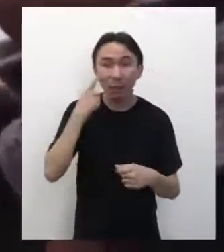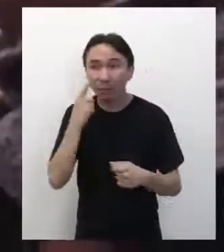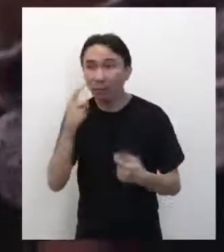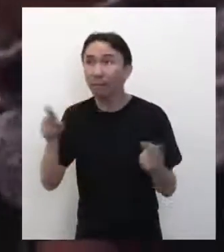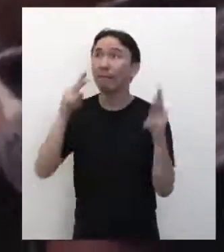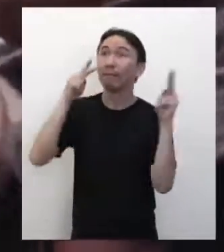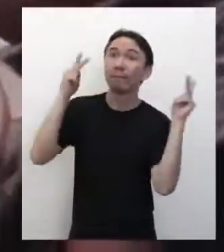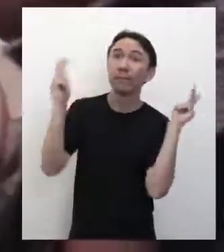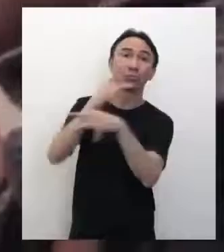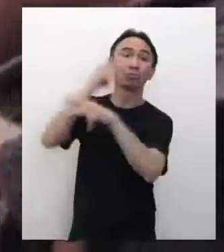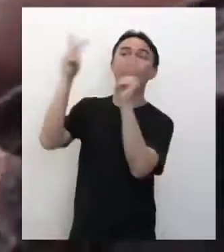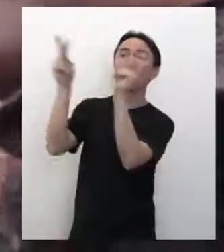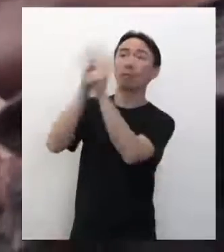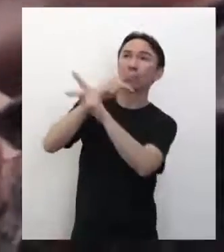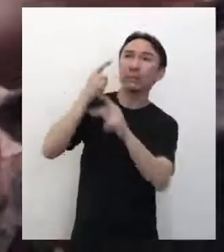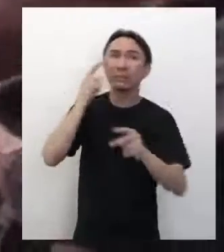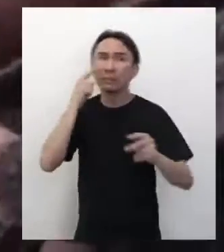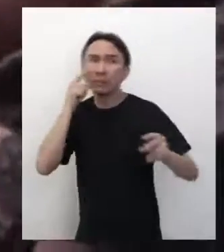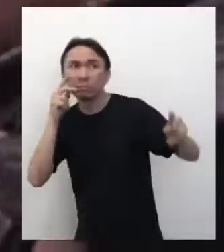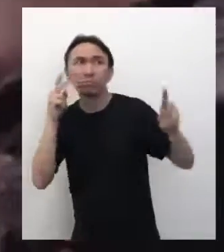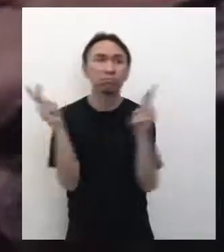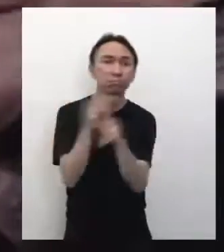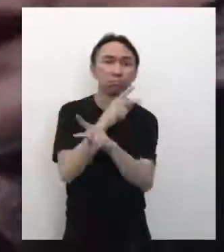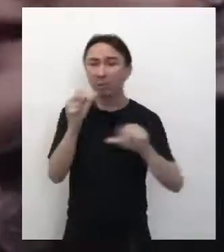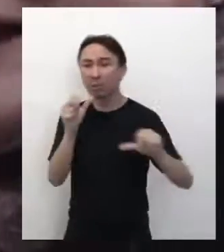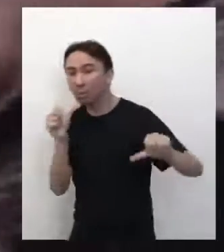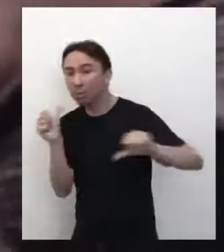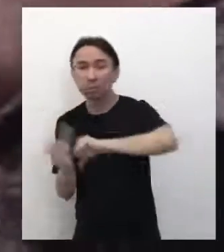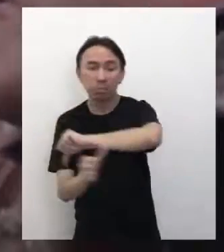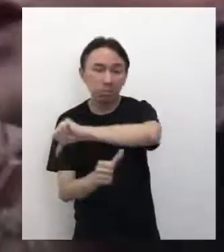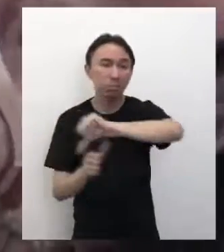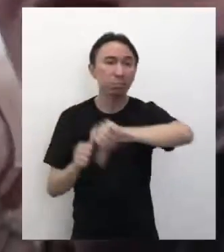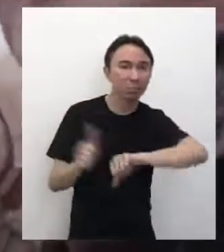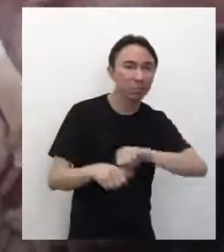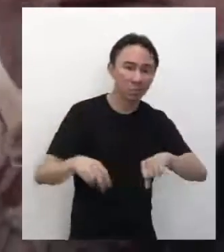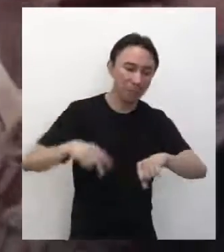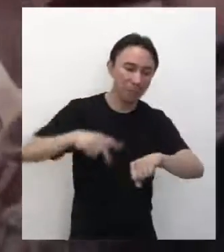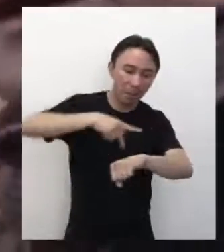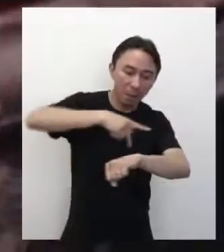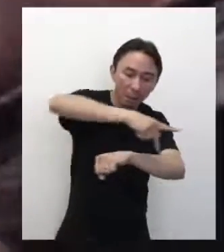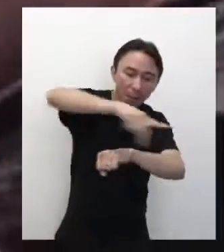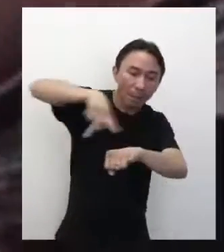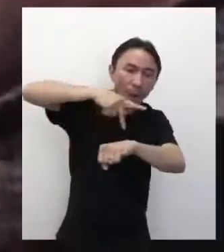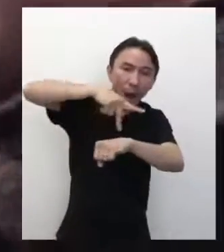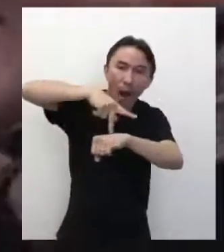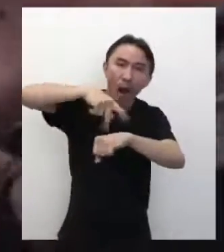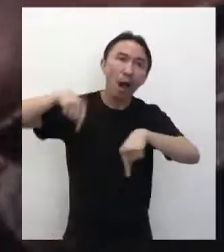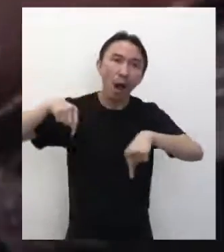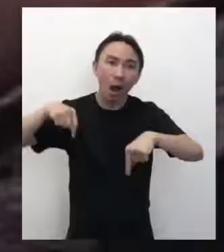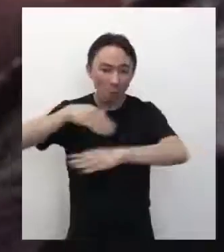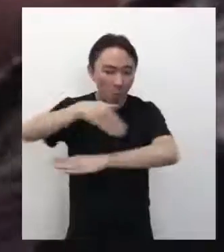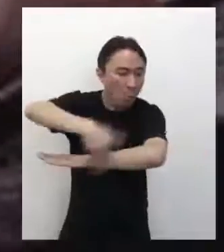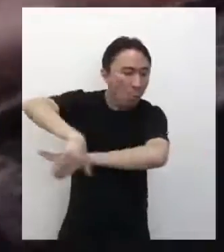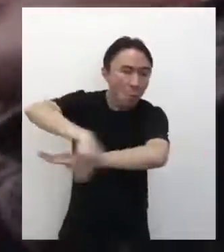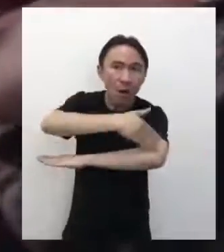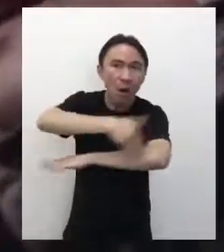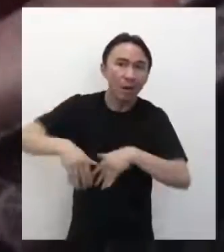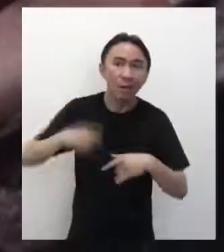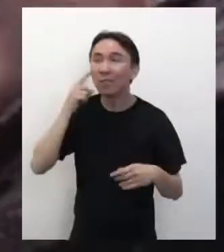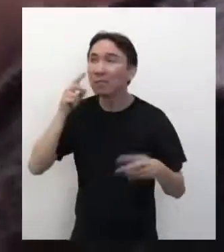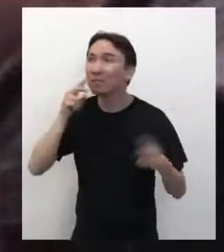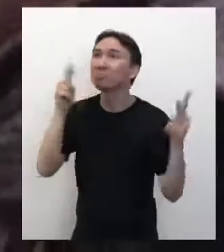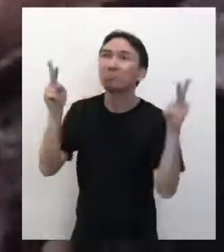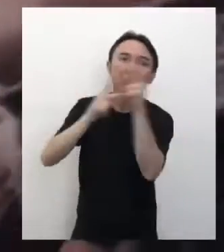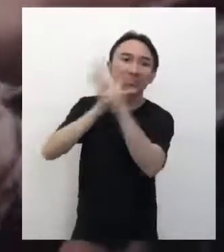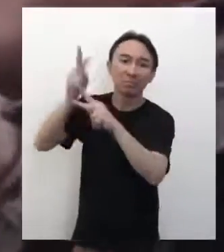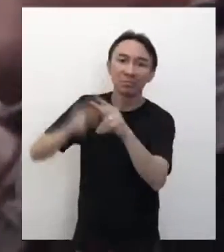para ver a localização, como o vento, como a praça, como a rua nos recebe, né? A gente já chega cedo para pedir